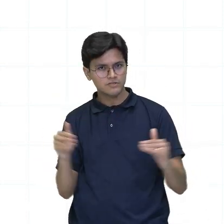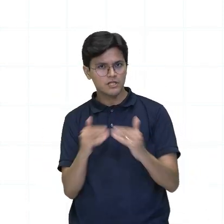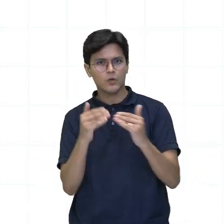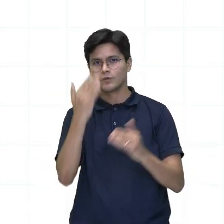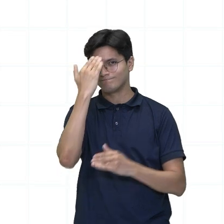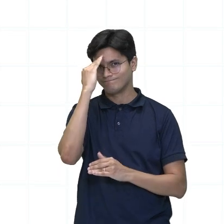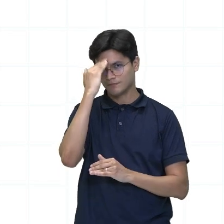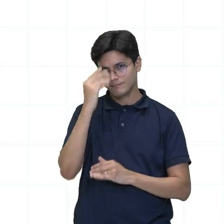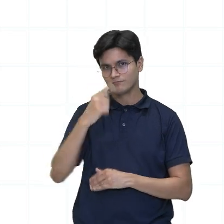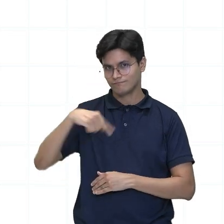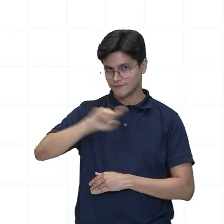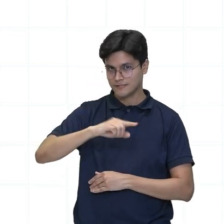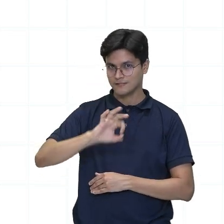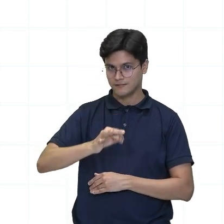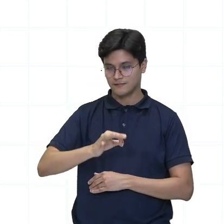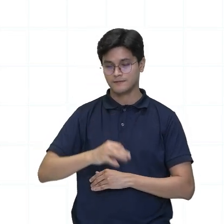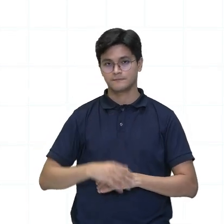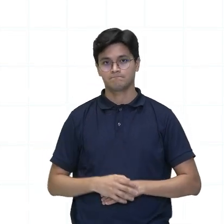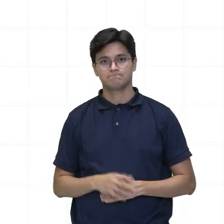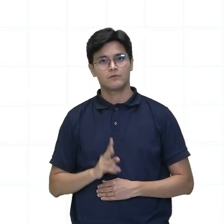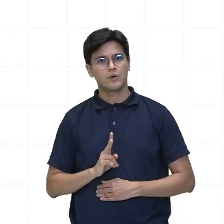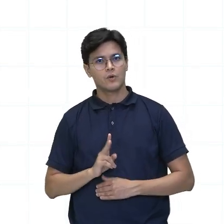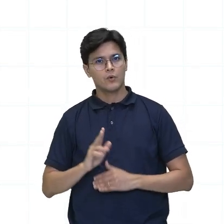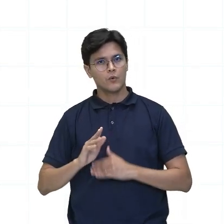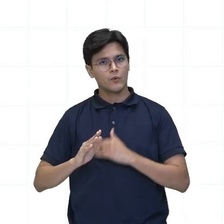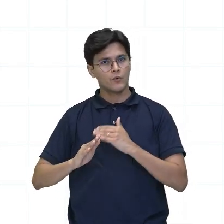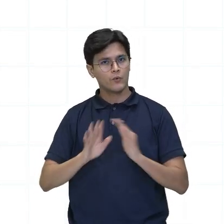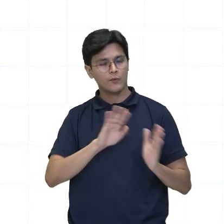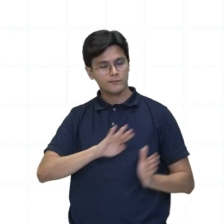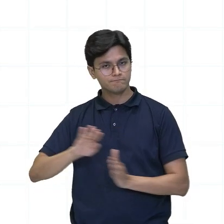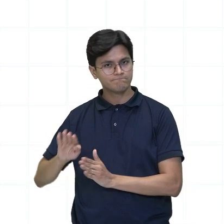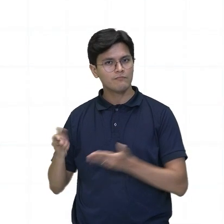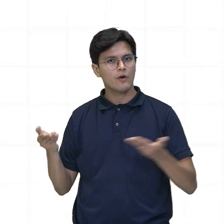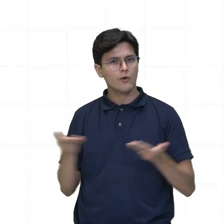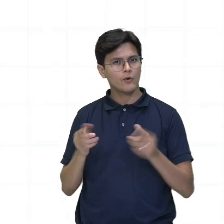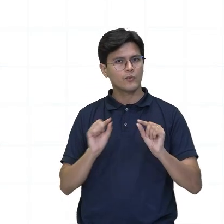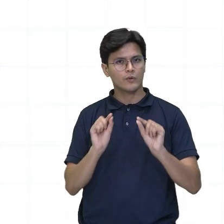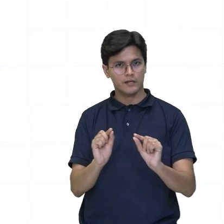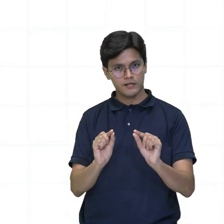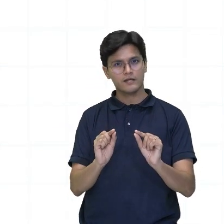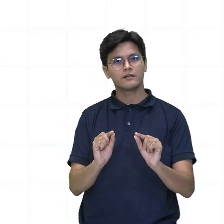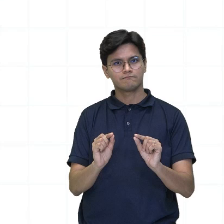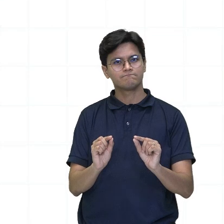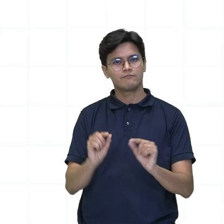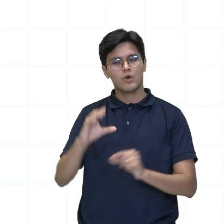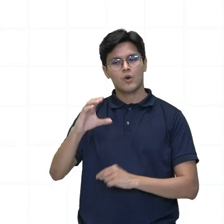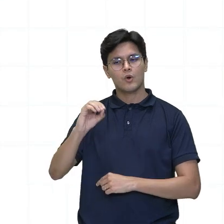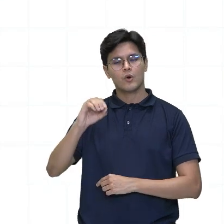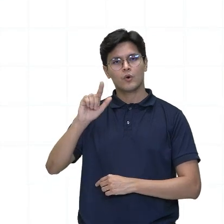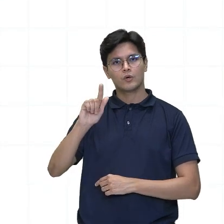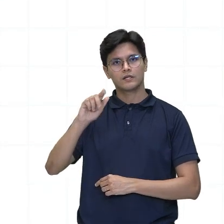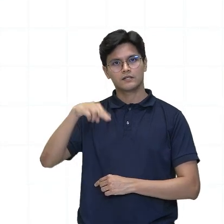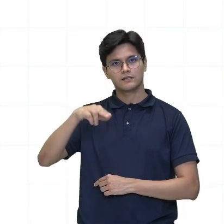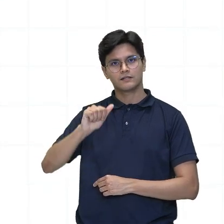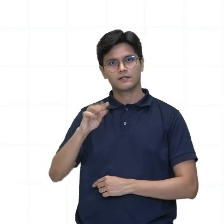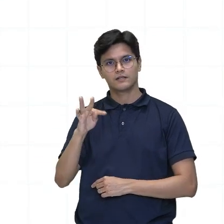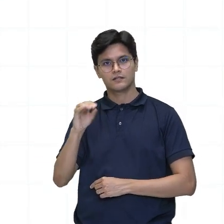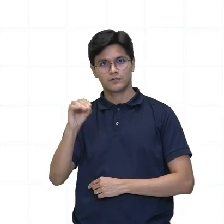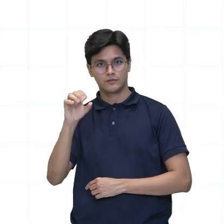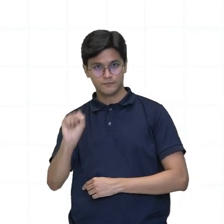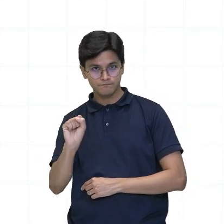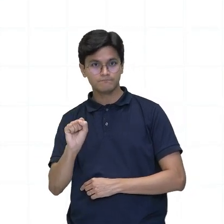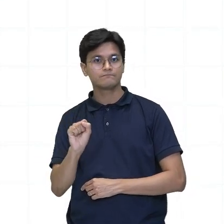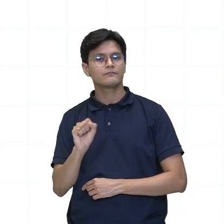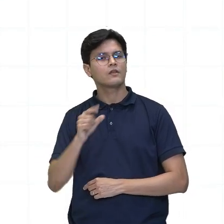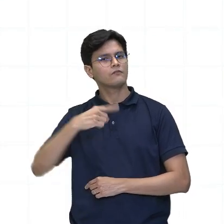right? Continuando um pouquinho mais, agora vamos para os nossos cognatos. Ah, gente, os cognatos, vocês têm que ser